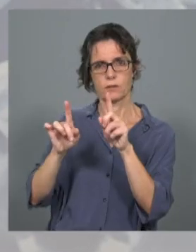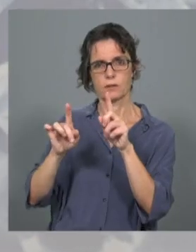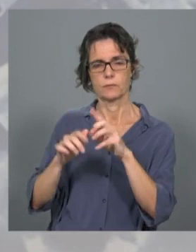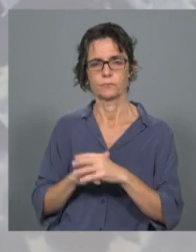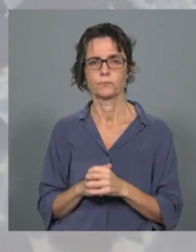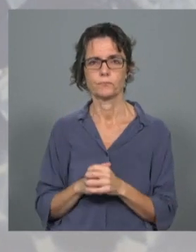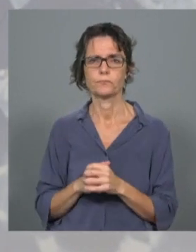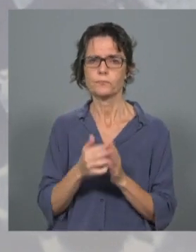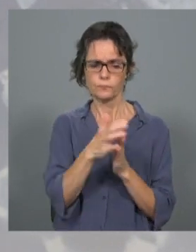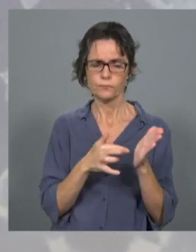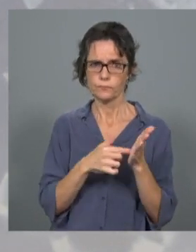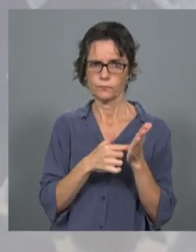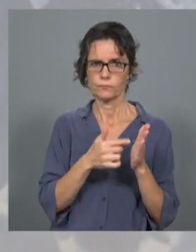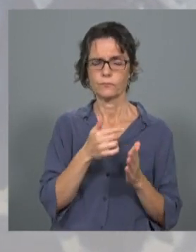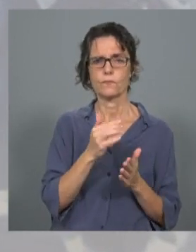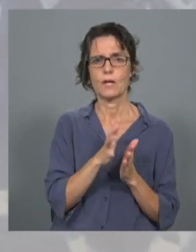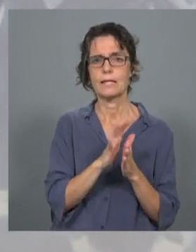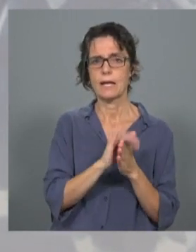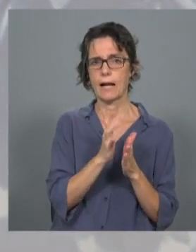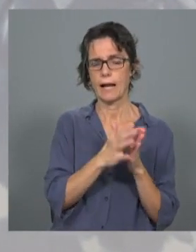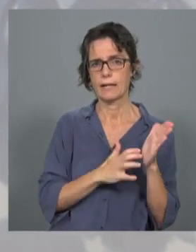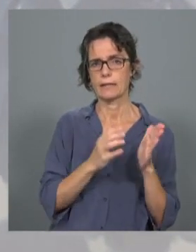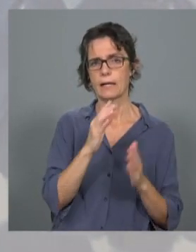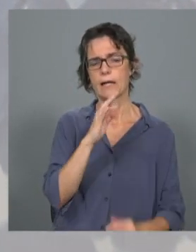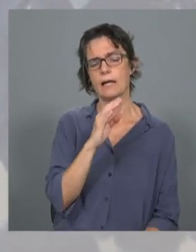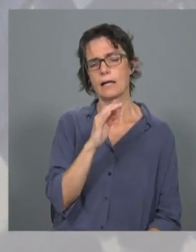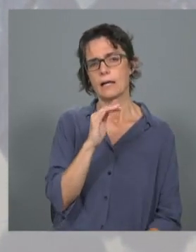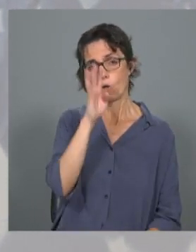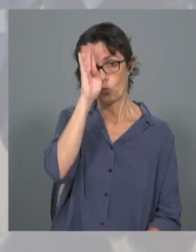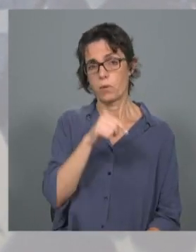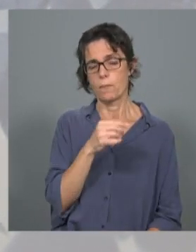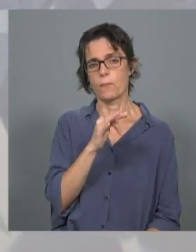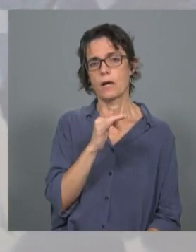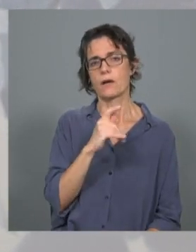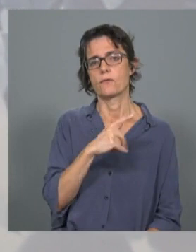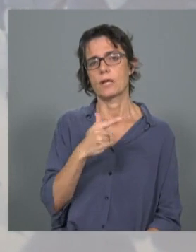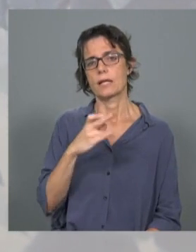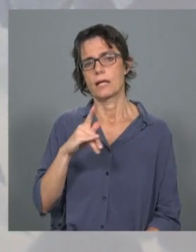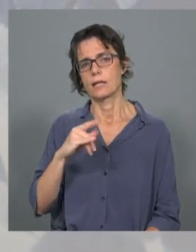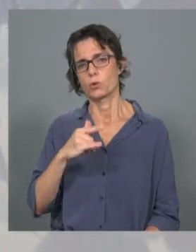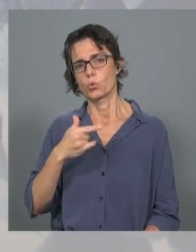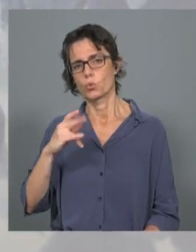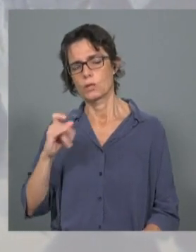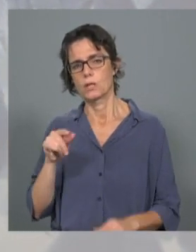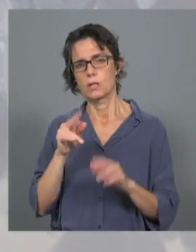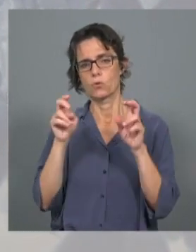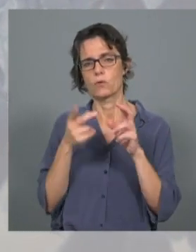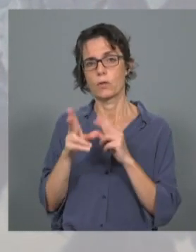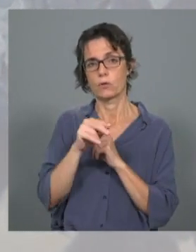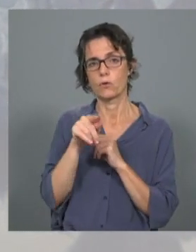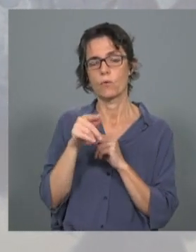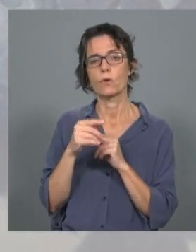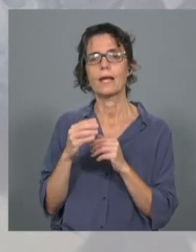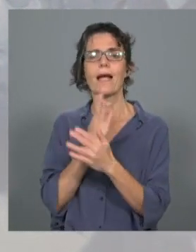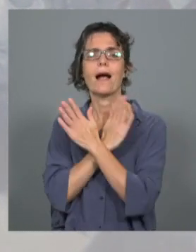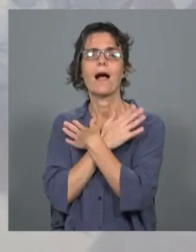carta encíclica Fratelli Tutti, à fraternidade, junta um outro tema inovador, esse ainda mais inovador, que é da amizade